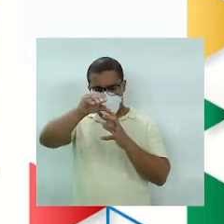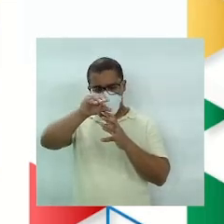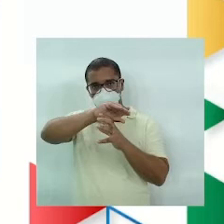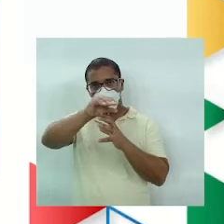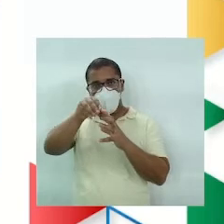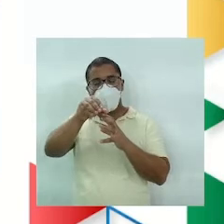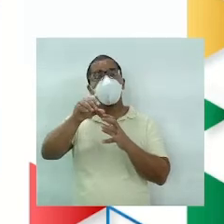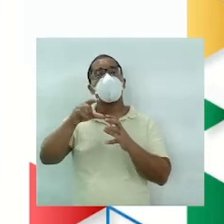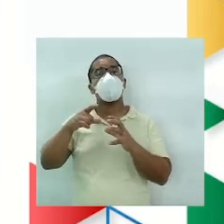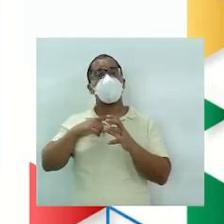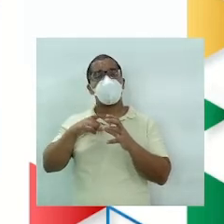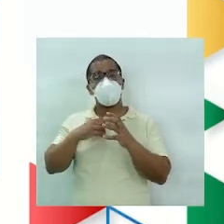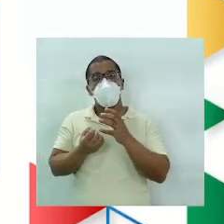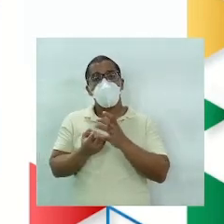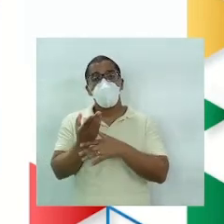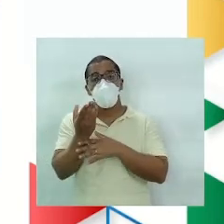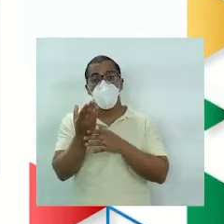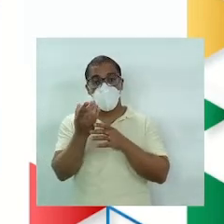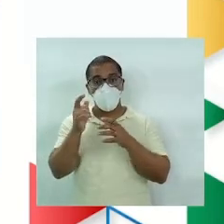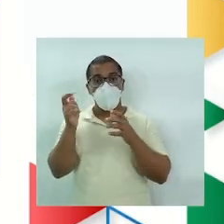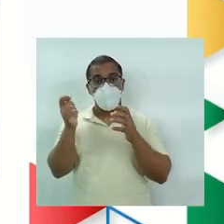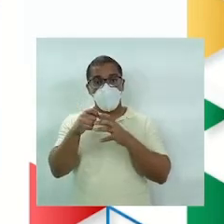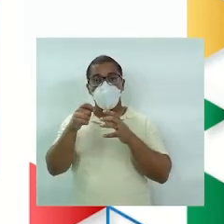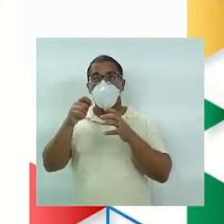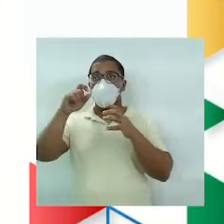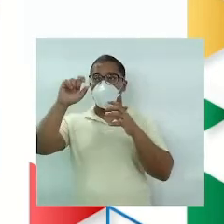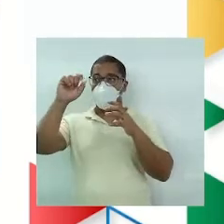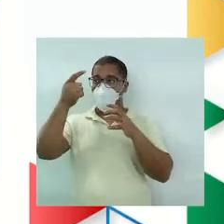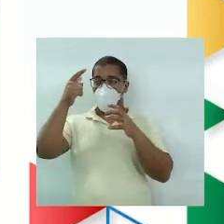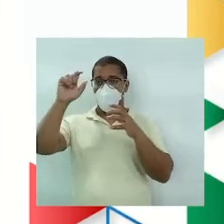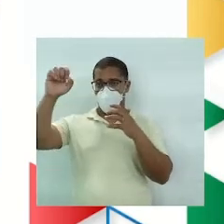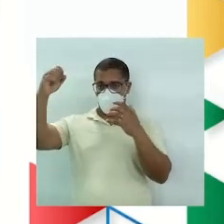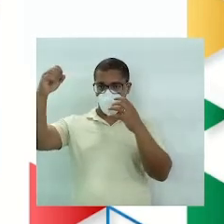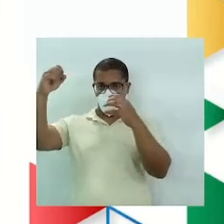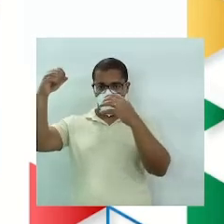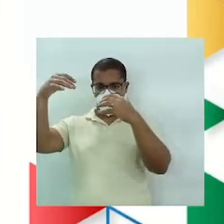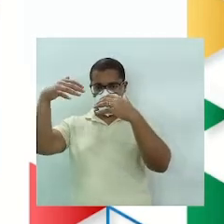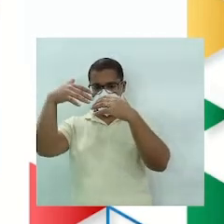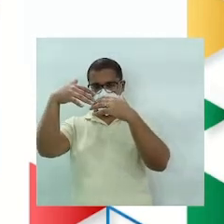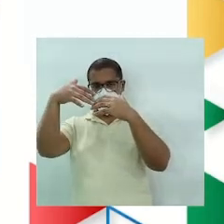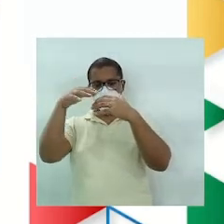quais formam uma camada que permite a passagem dos raios solares e